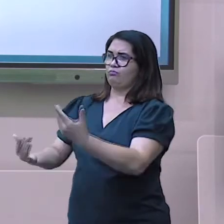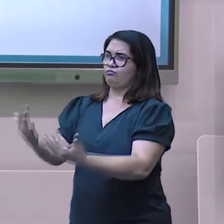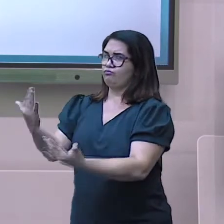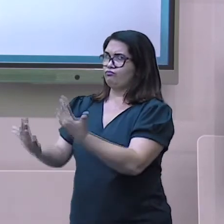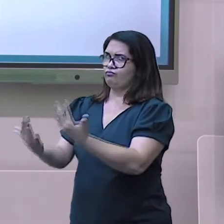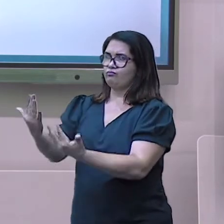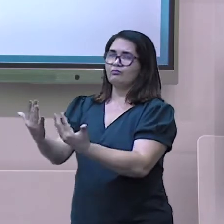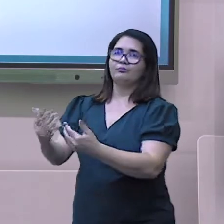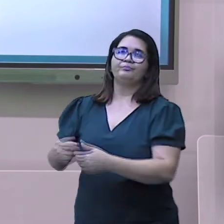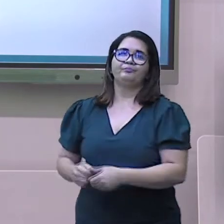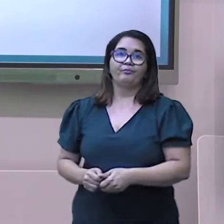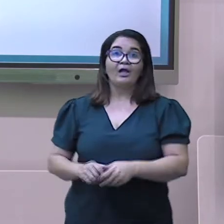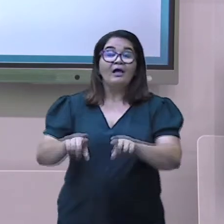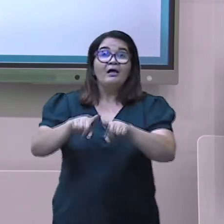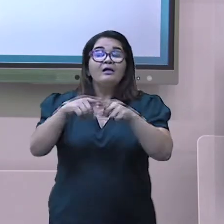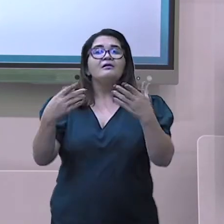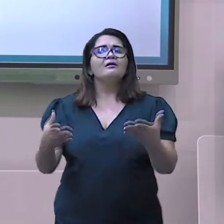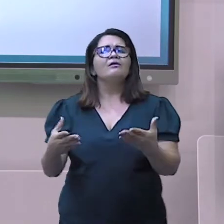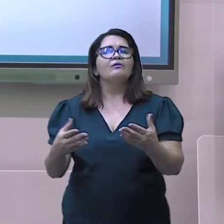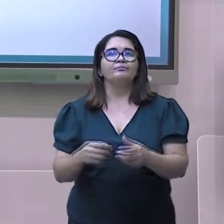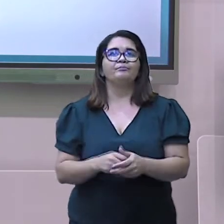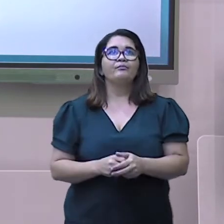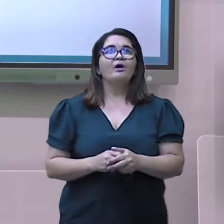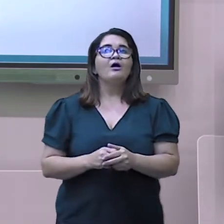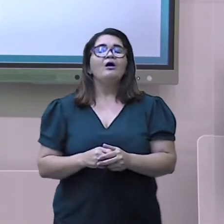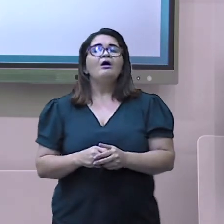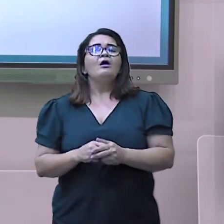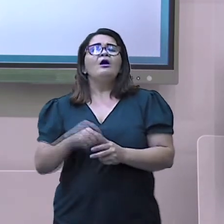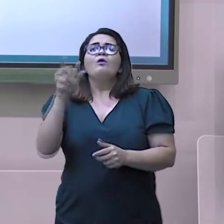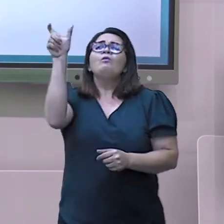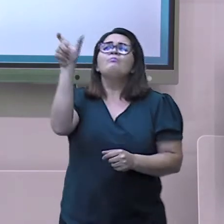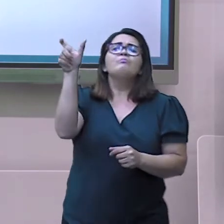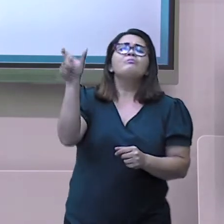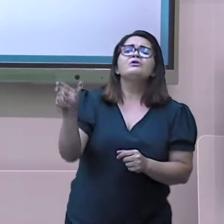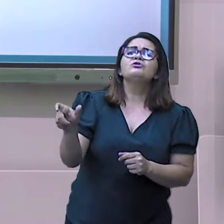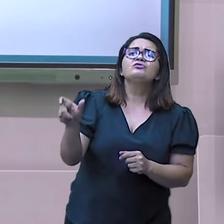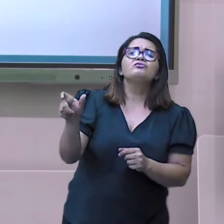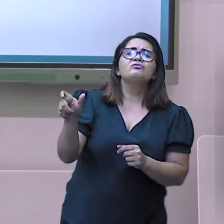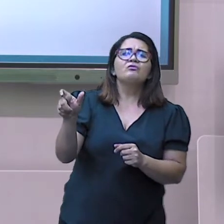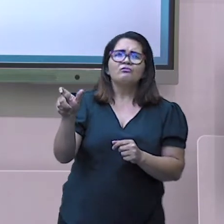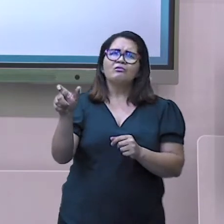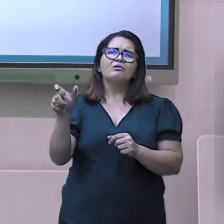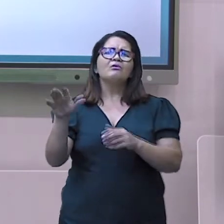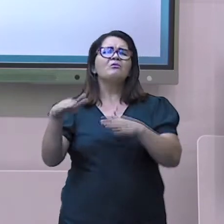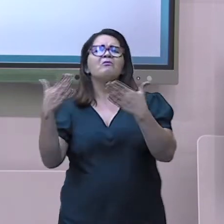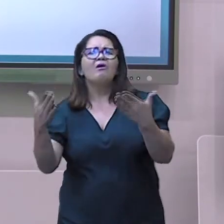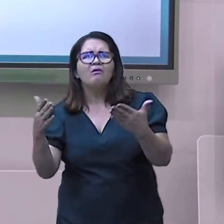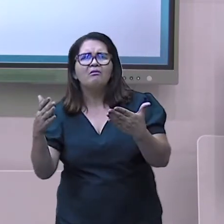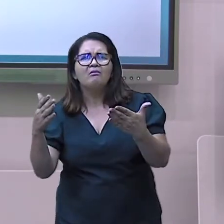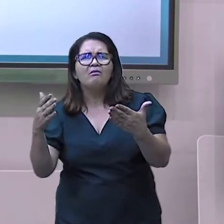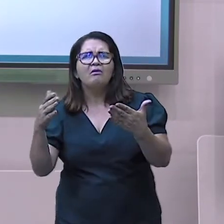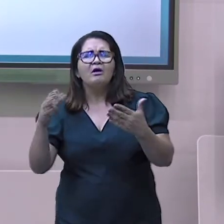Com quem é mais comum de acontecer os acidentes domésticos?